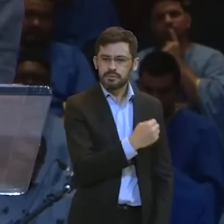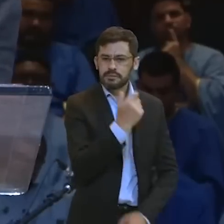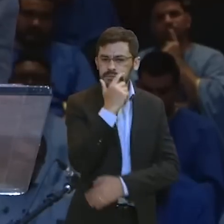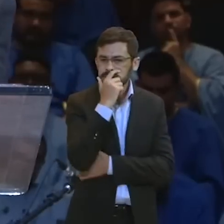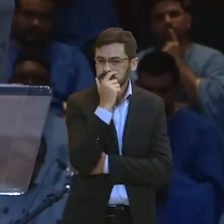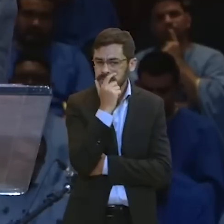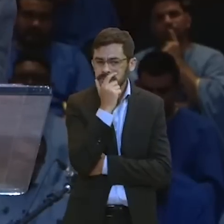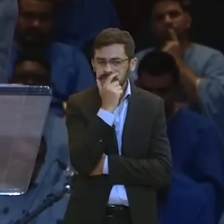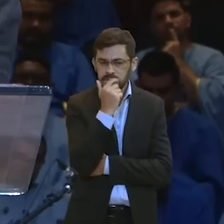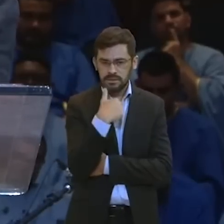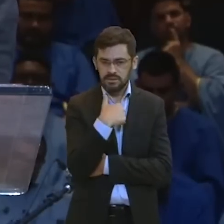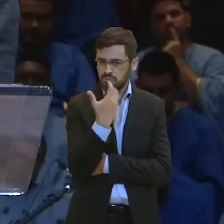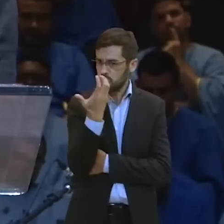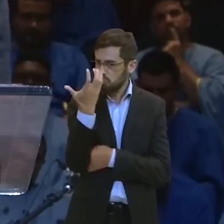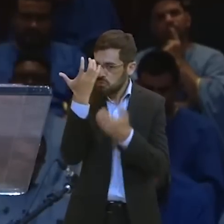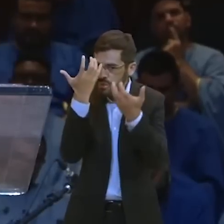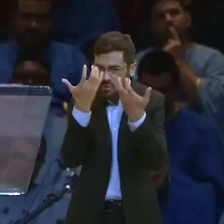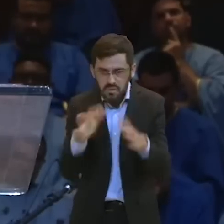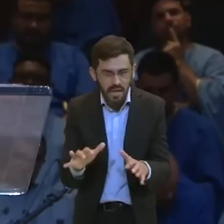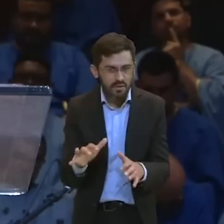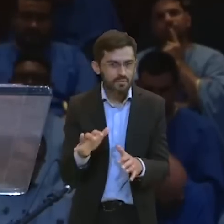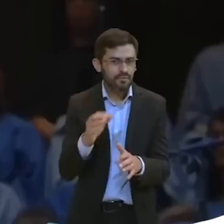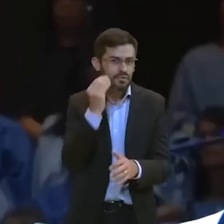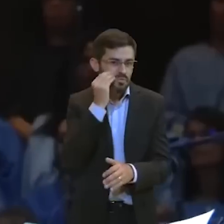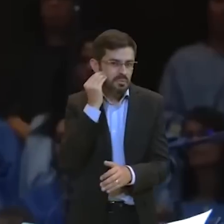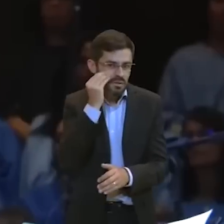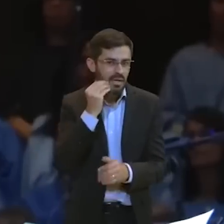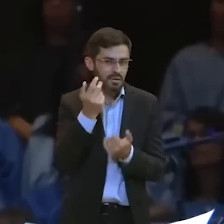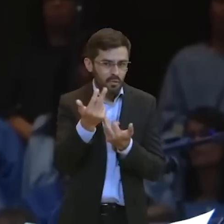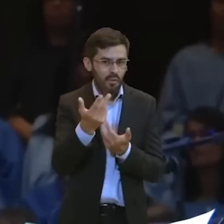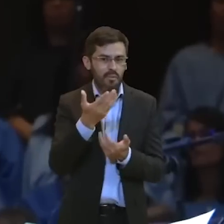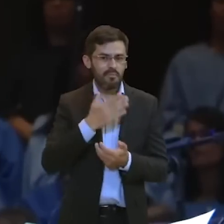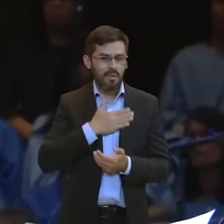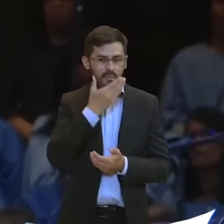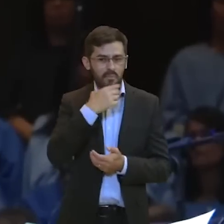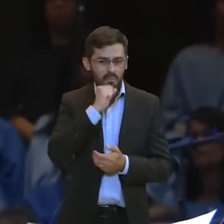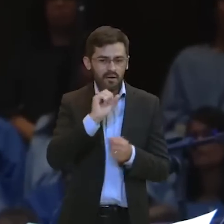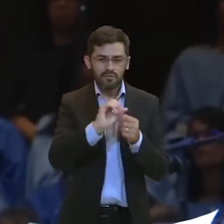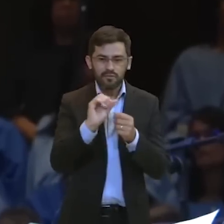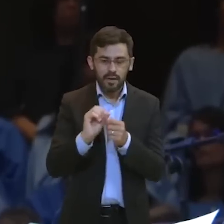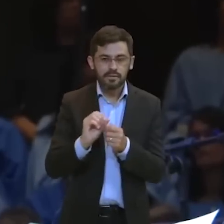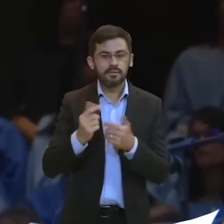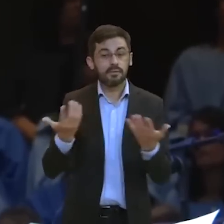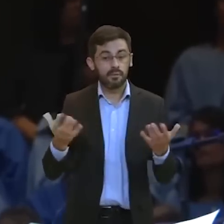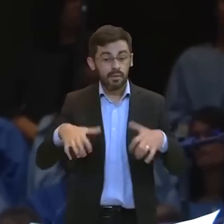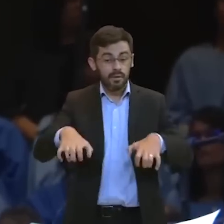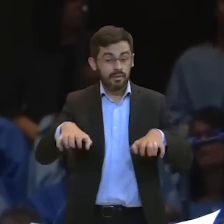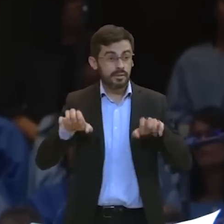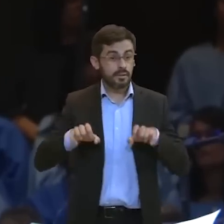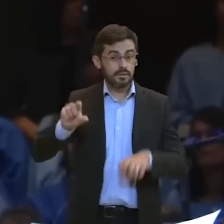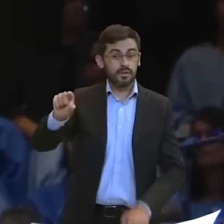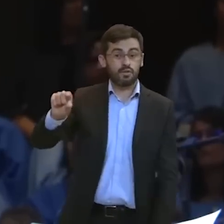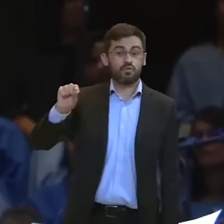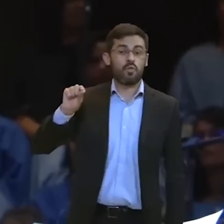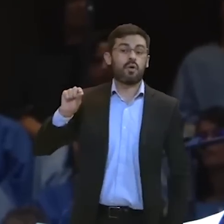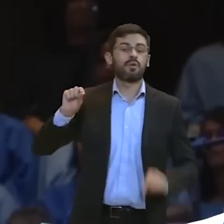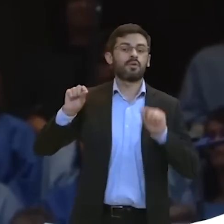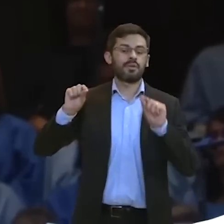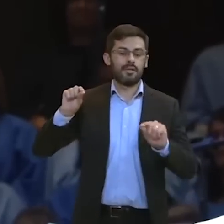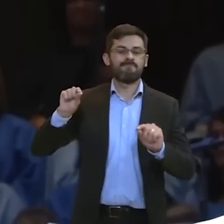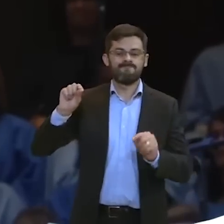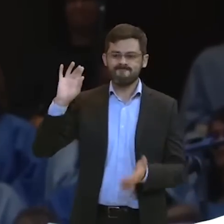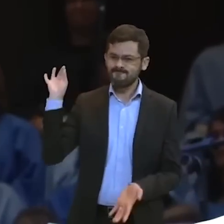diz: não, eu não quero viver isso que o meu pai vive. E ele toma uma decisão muito